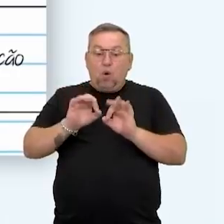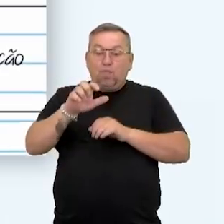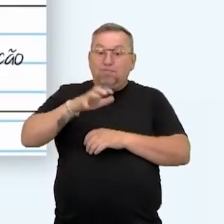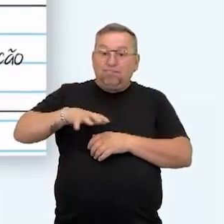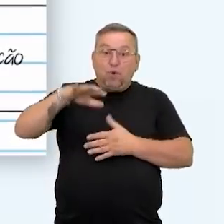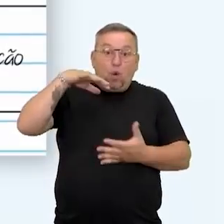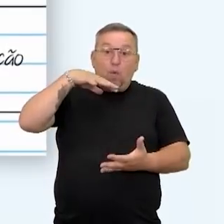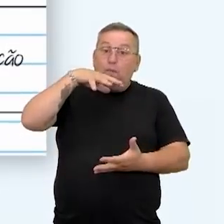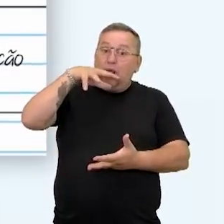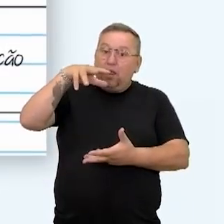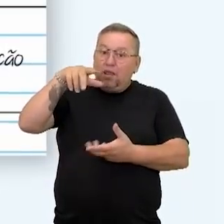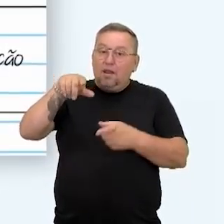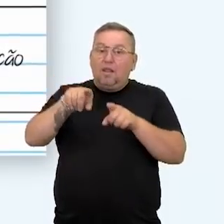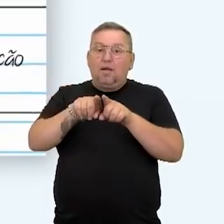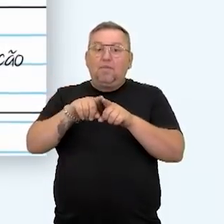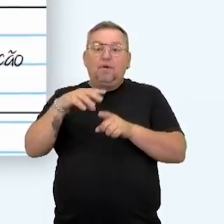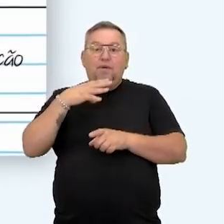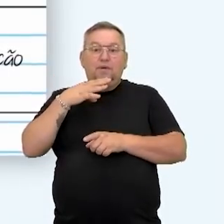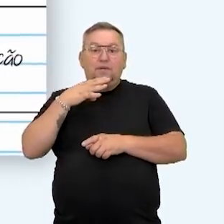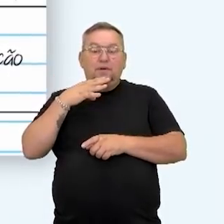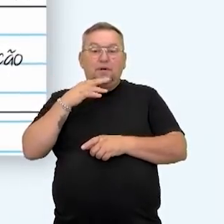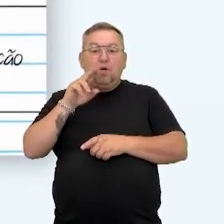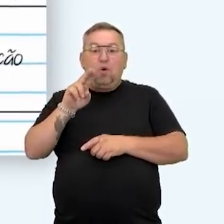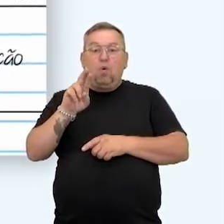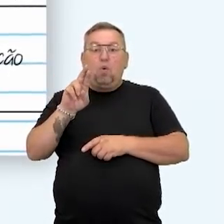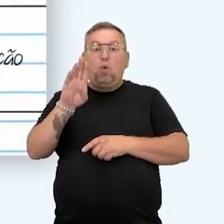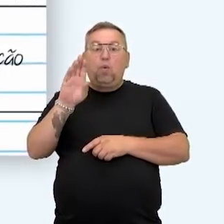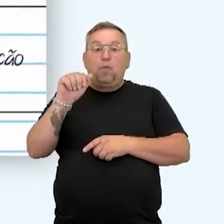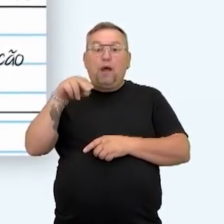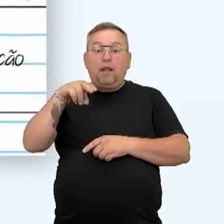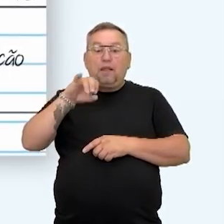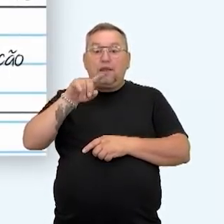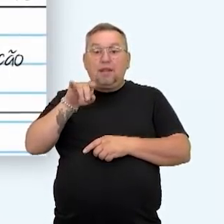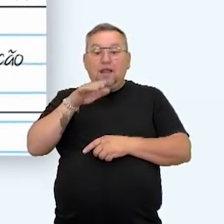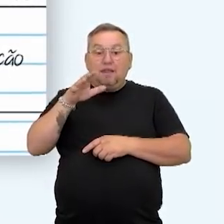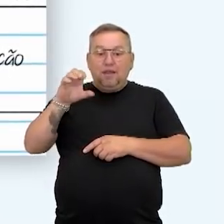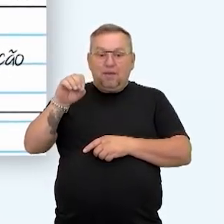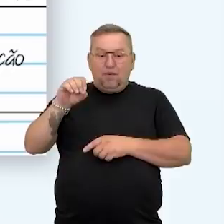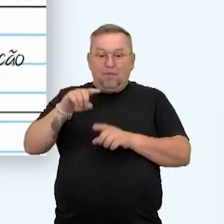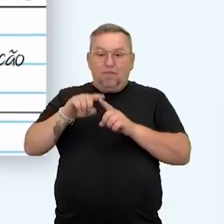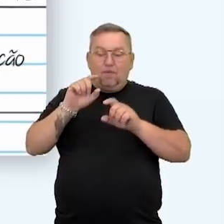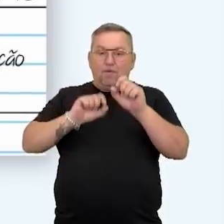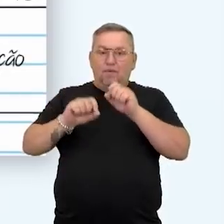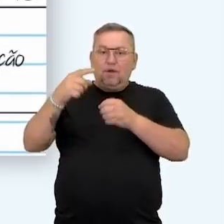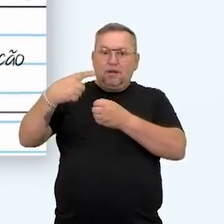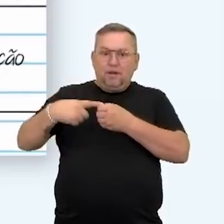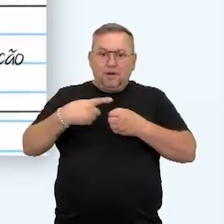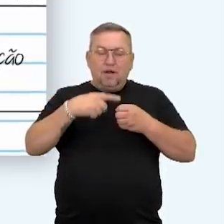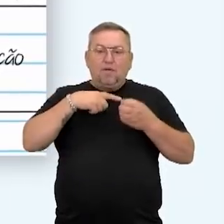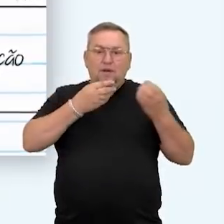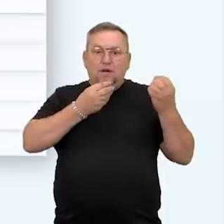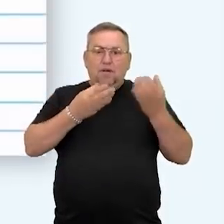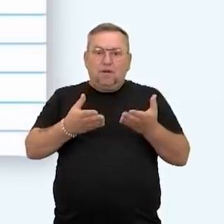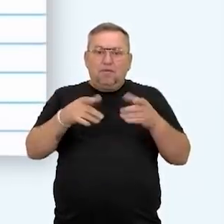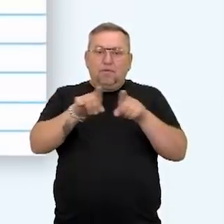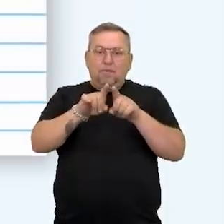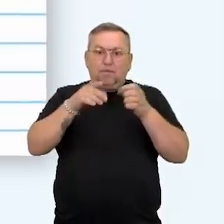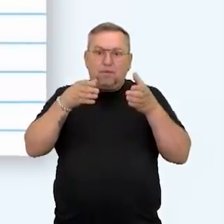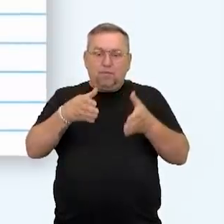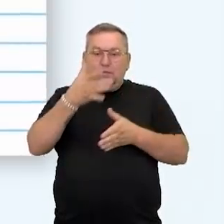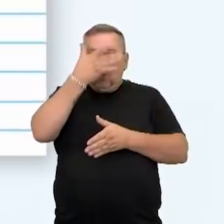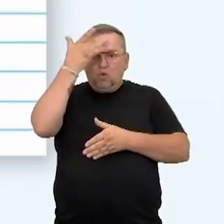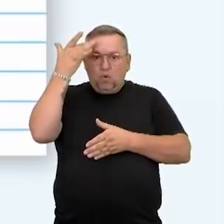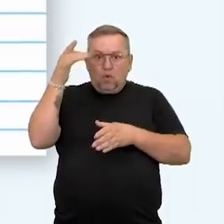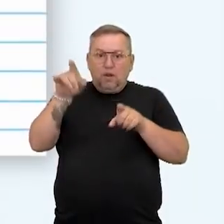no planeta, também conhecido como urbanização. Historicamente, a noção de cidade tem sido atribuída à concentração de